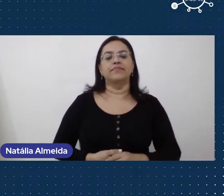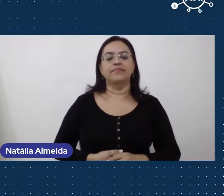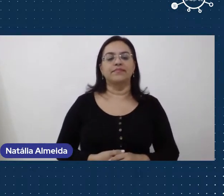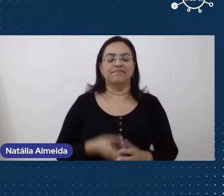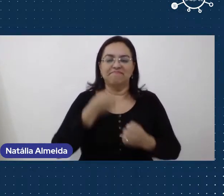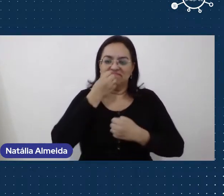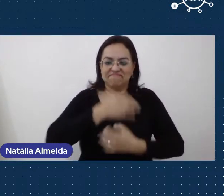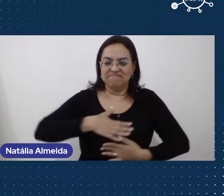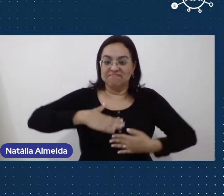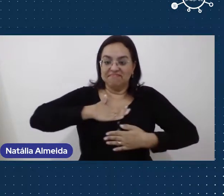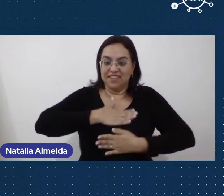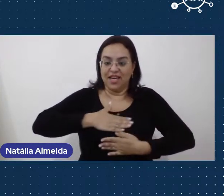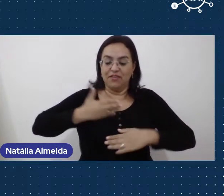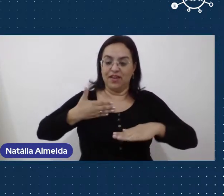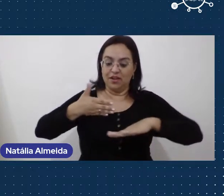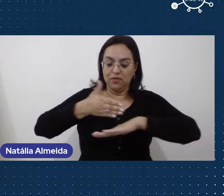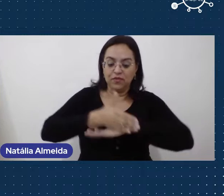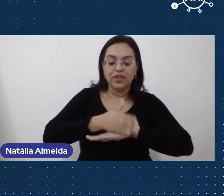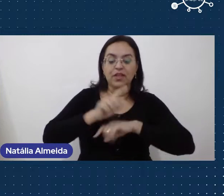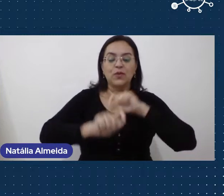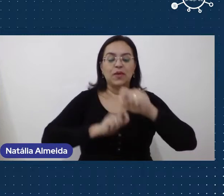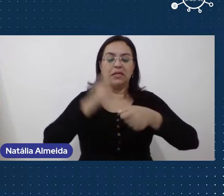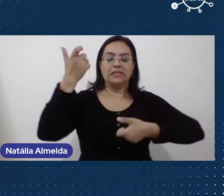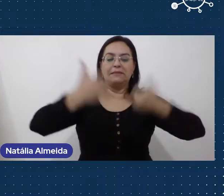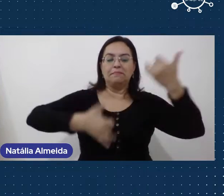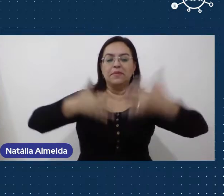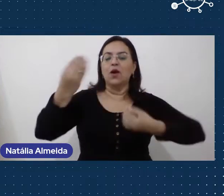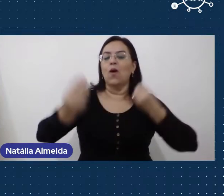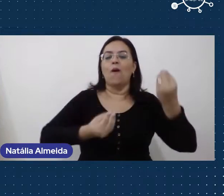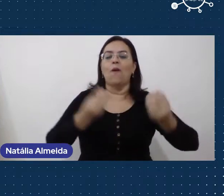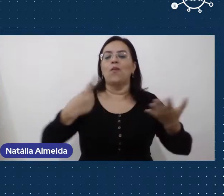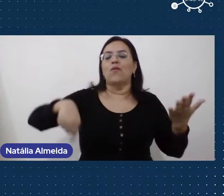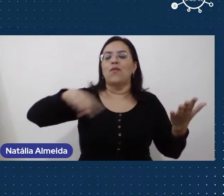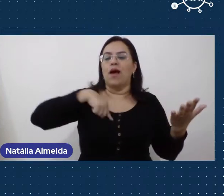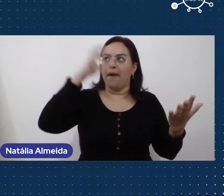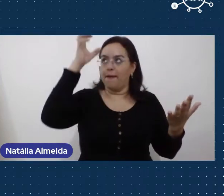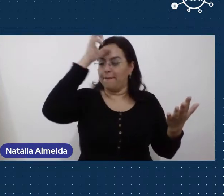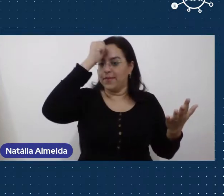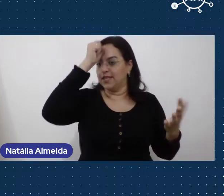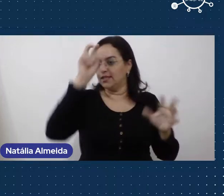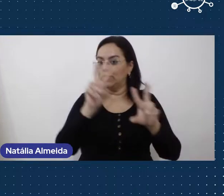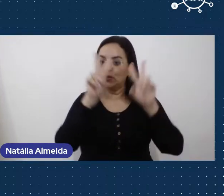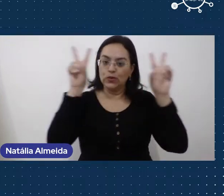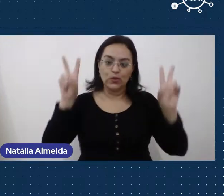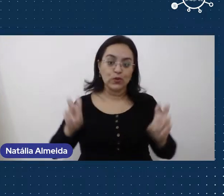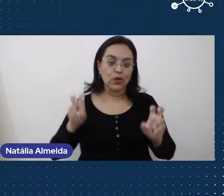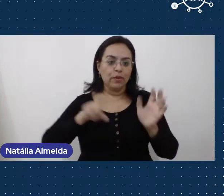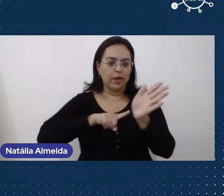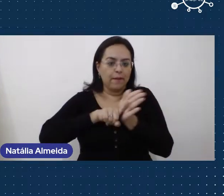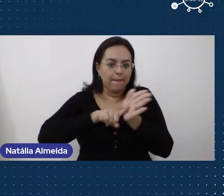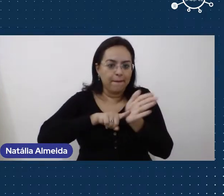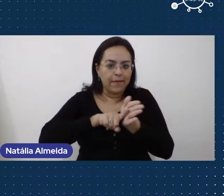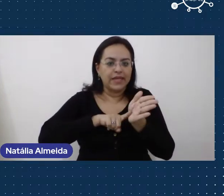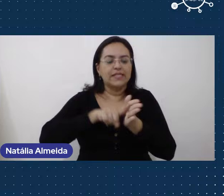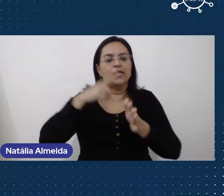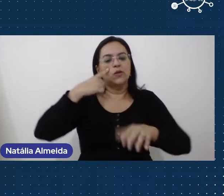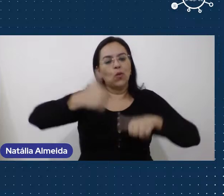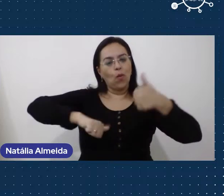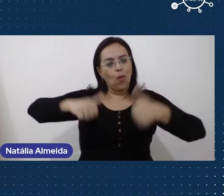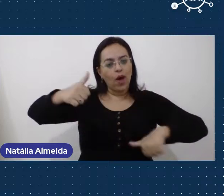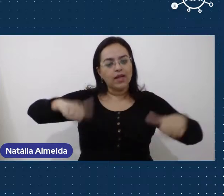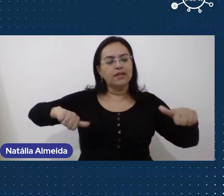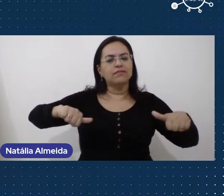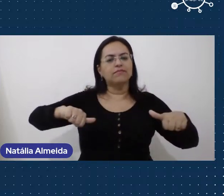aqui compartilhando um pouco do que eu venho aprendendo sobre pesquisa qualitativa. Conforme a Joana falou, eu tenho esse